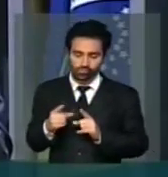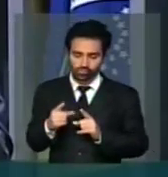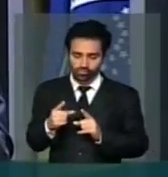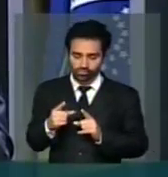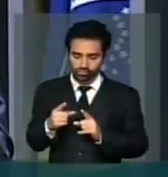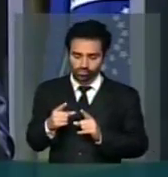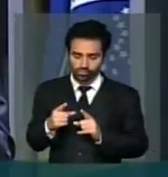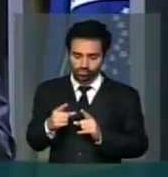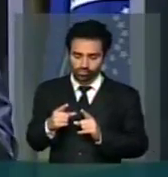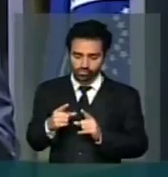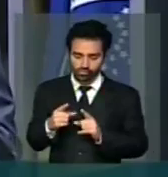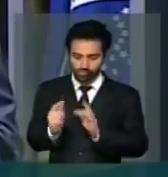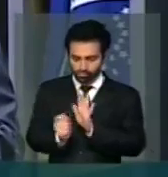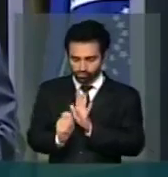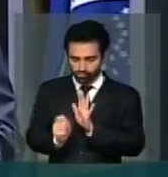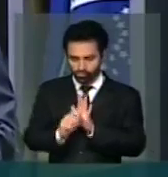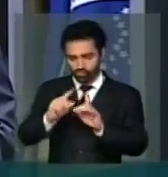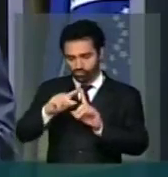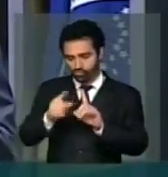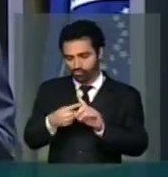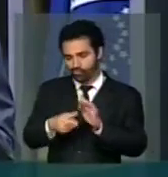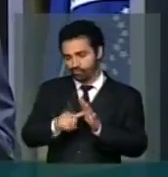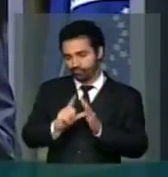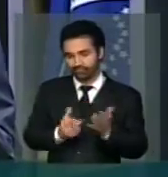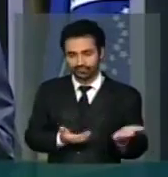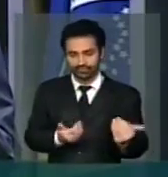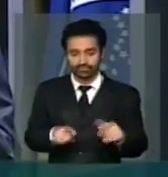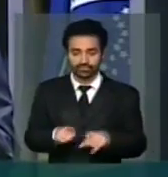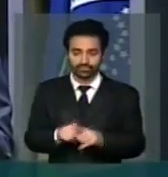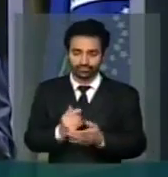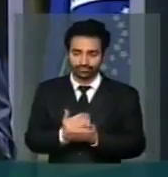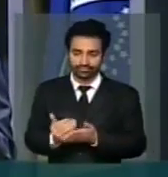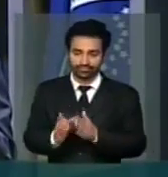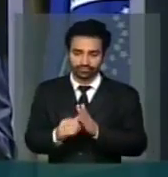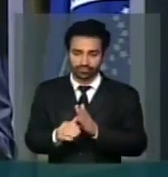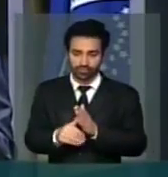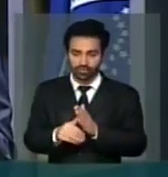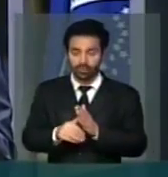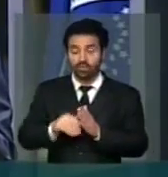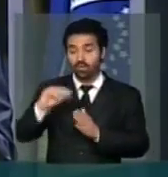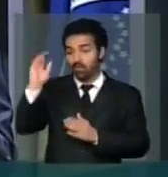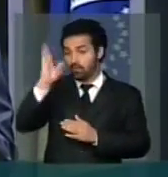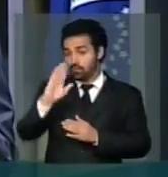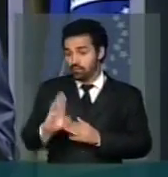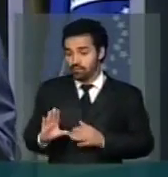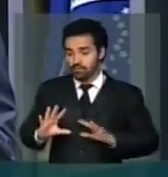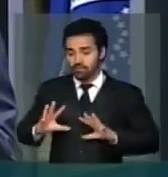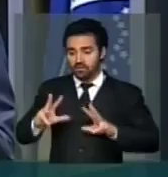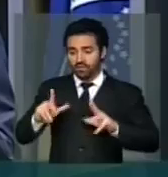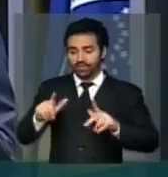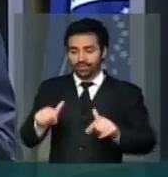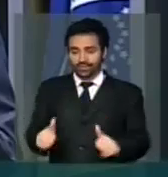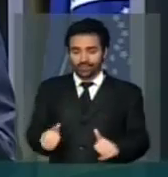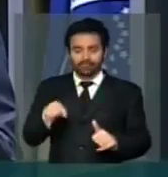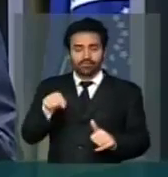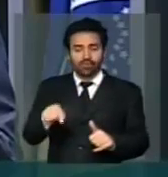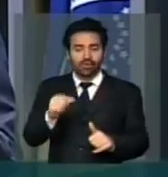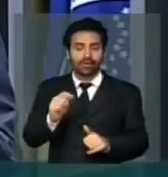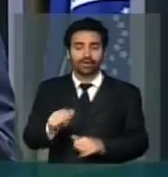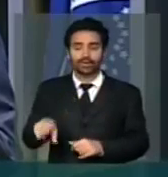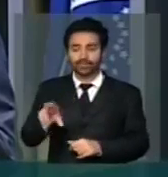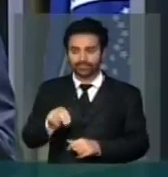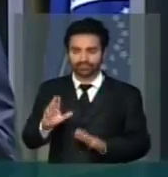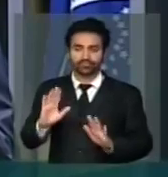gravidez precoce e prática do roubo. Em todo o país, 66,6% dos alunos já